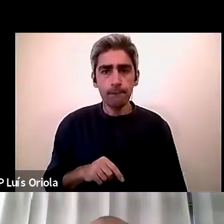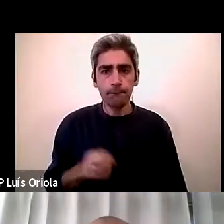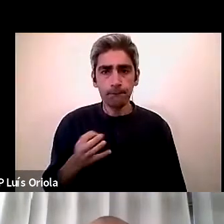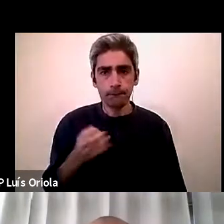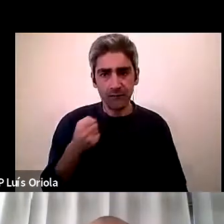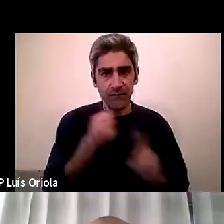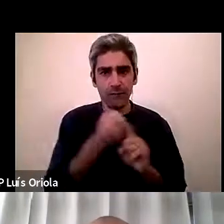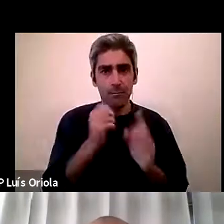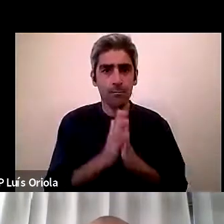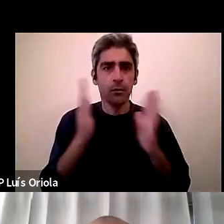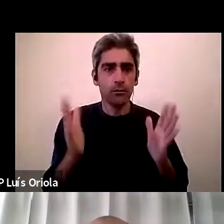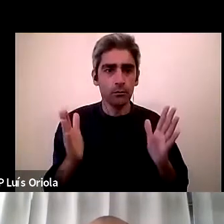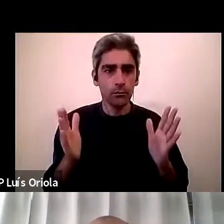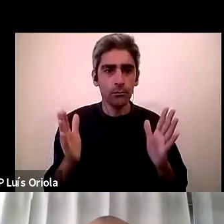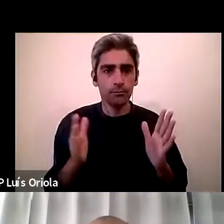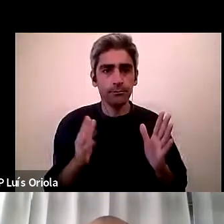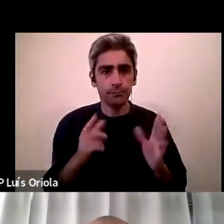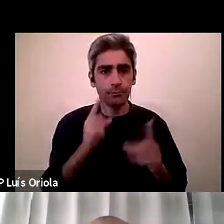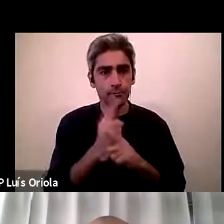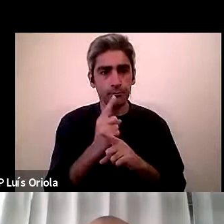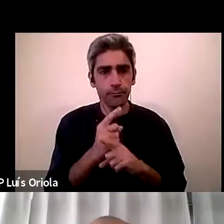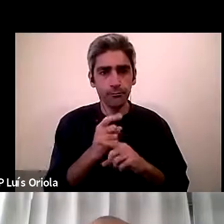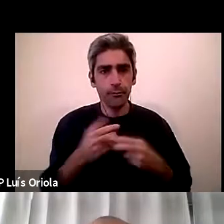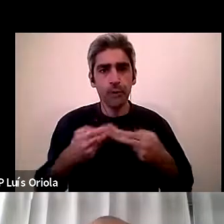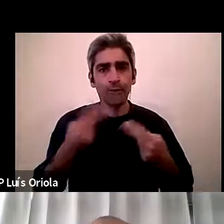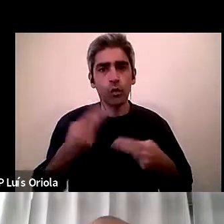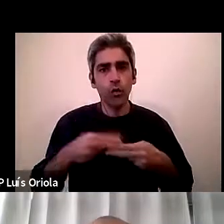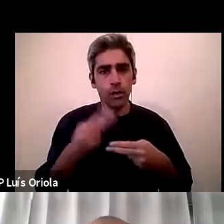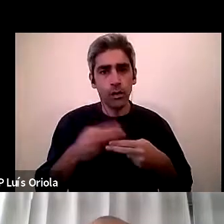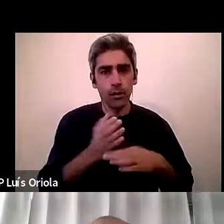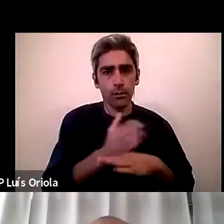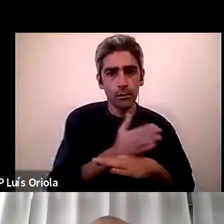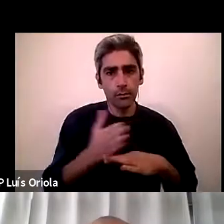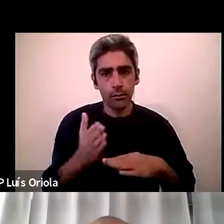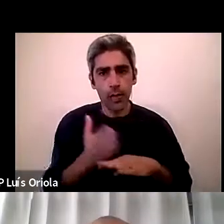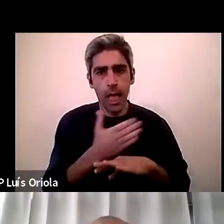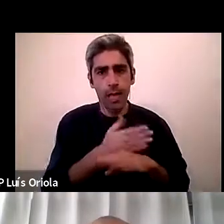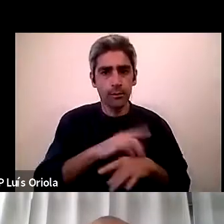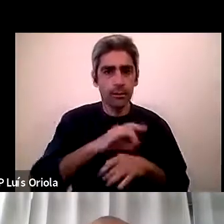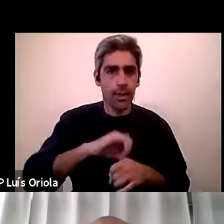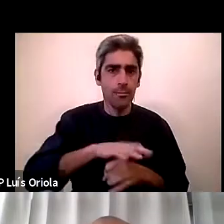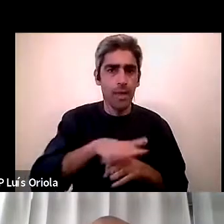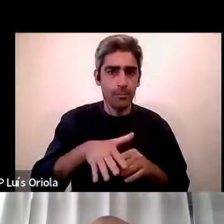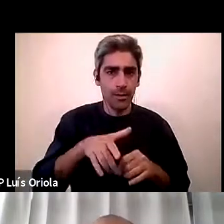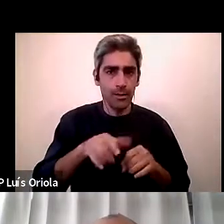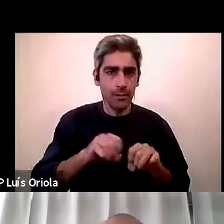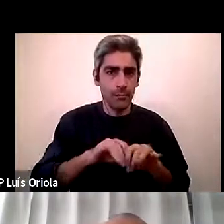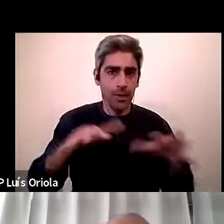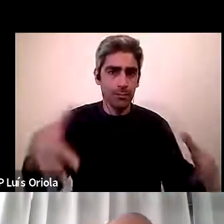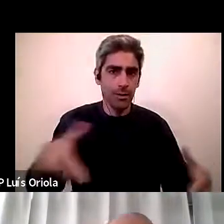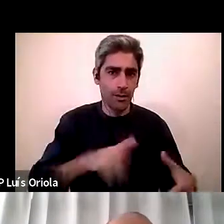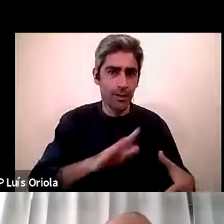maior desafio, manter as fronteiras que antes da pandemia estavam porventura